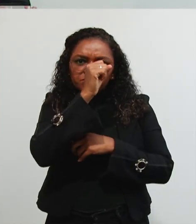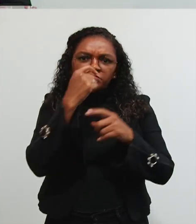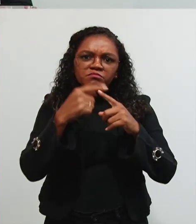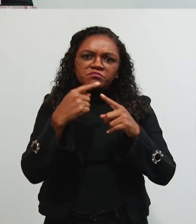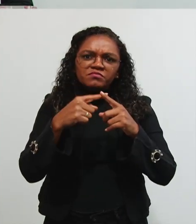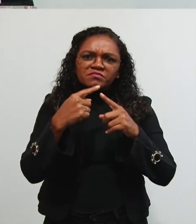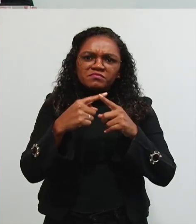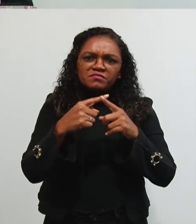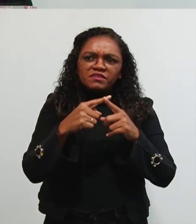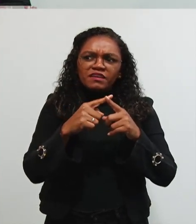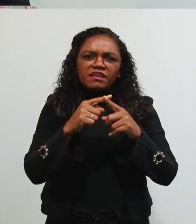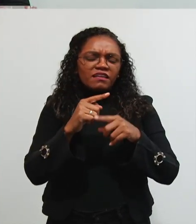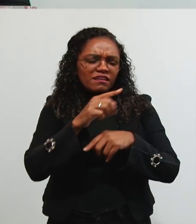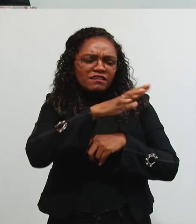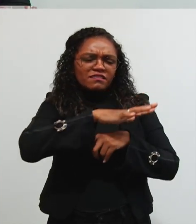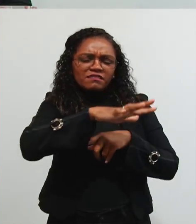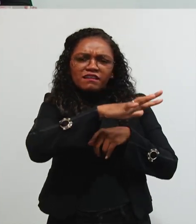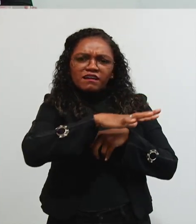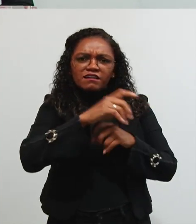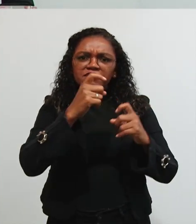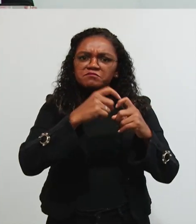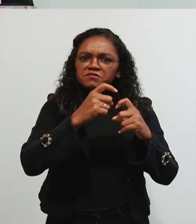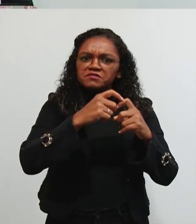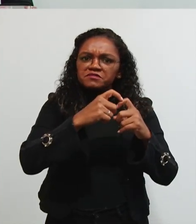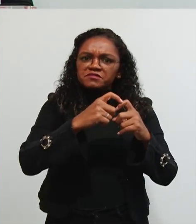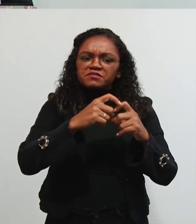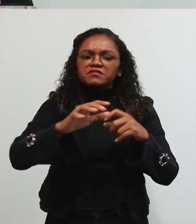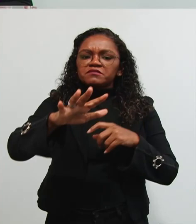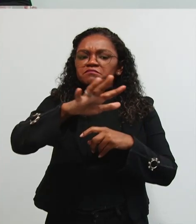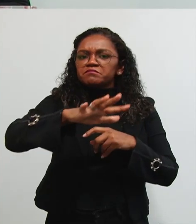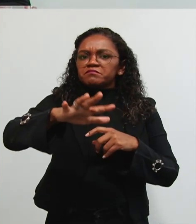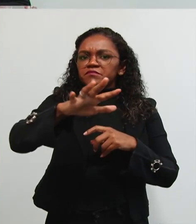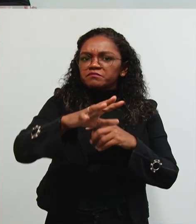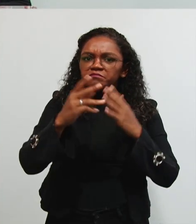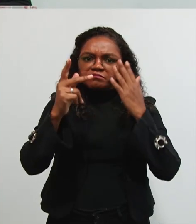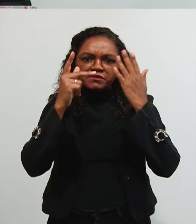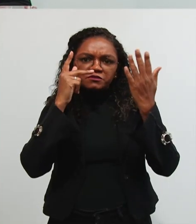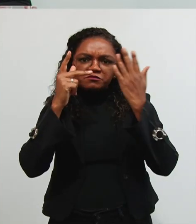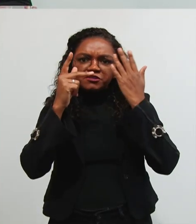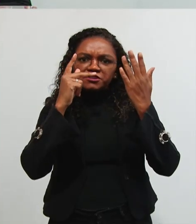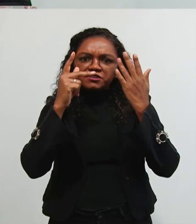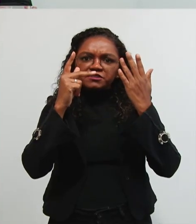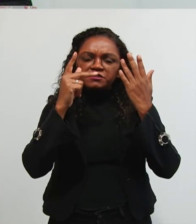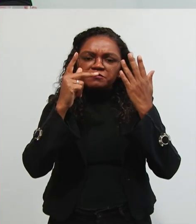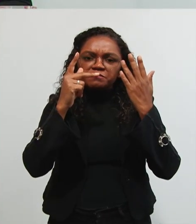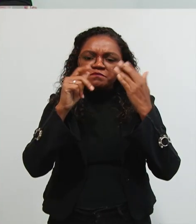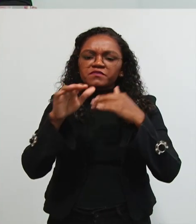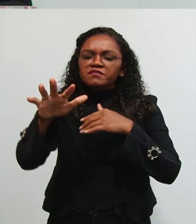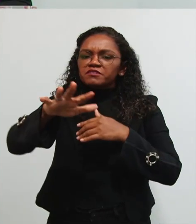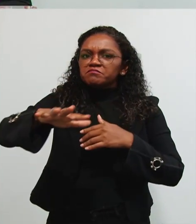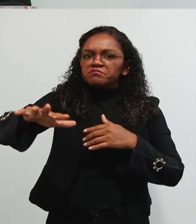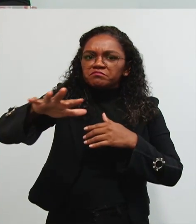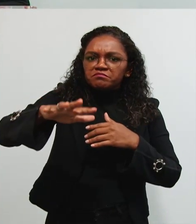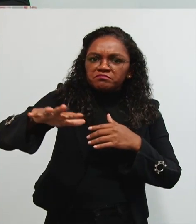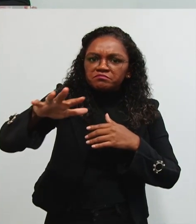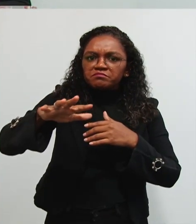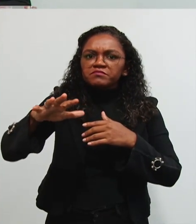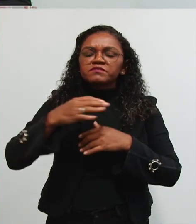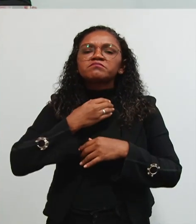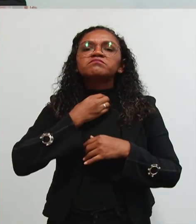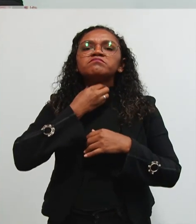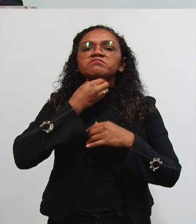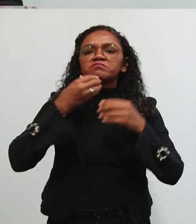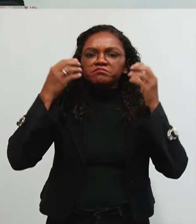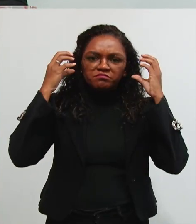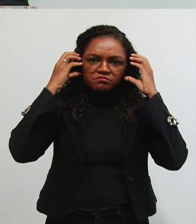que é lá do campo da medicina, que é lá do campo da psicologia, né? Que é lá do campo da fonoaudiologia também.